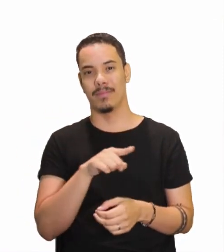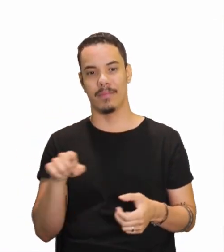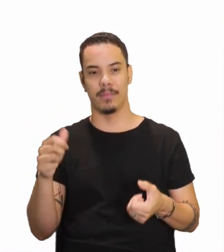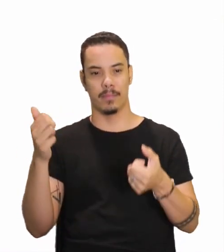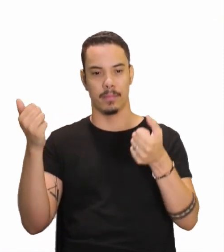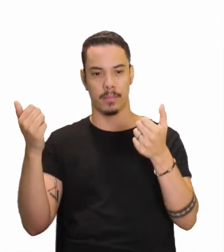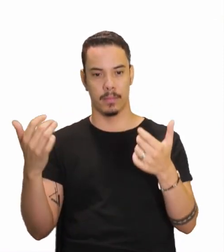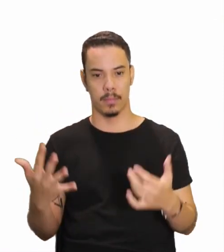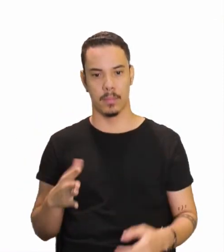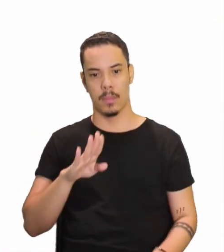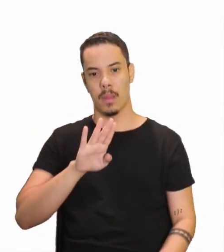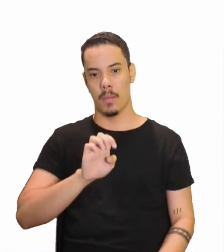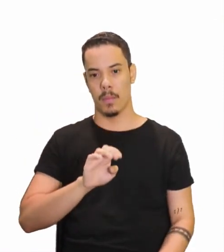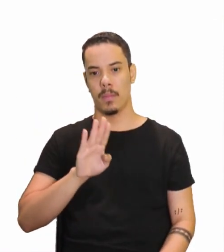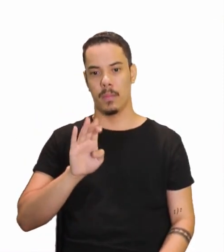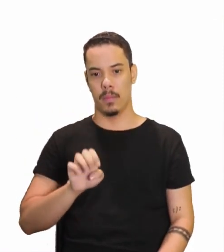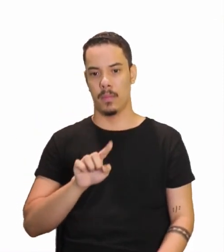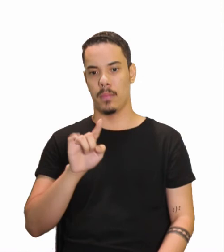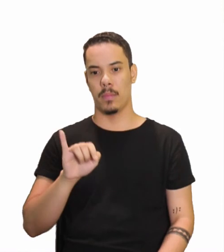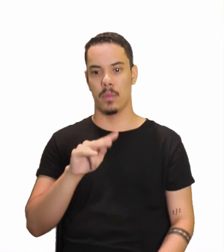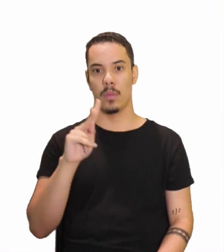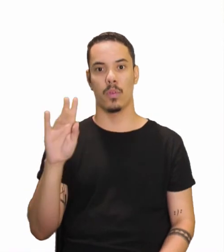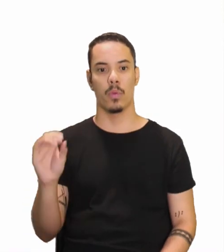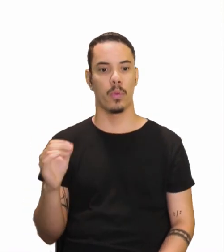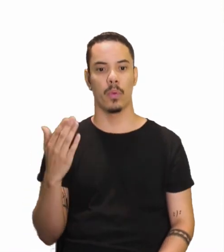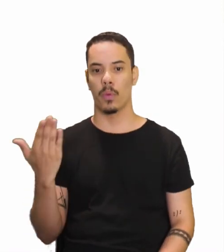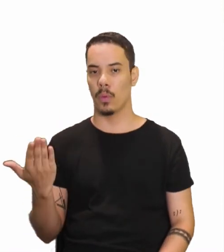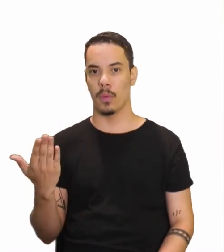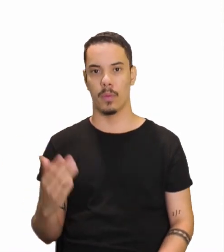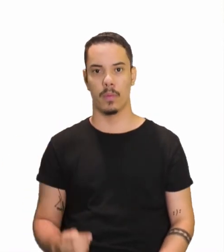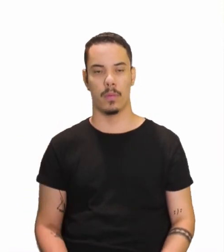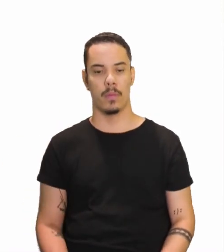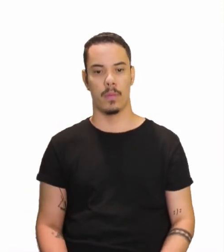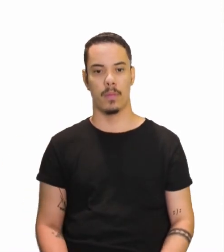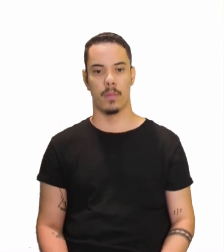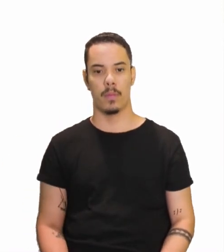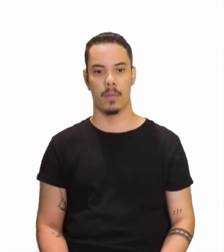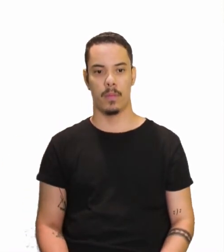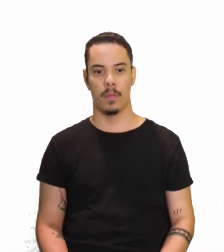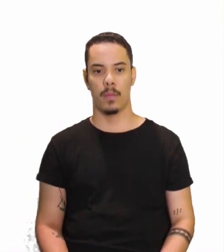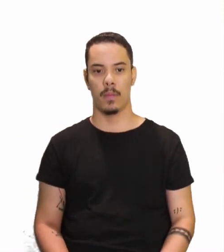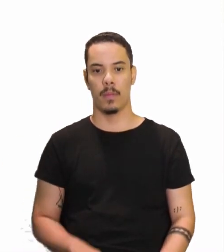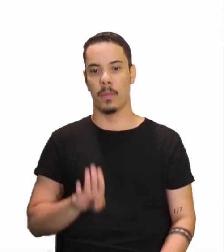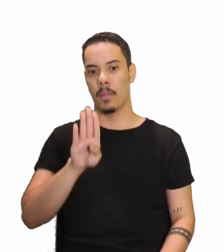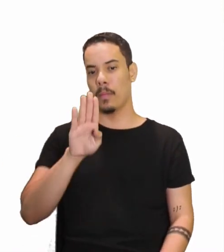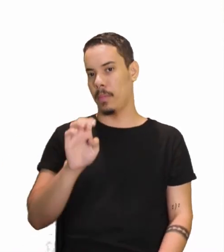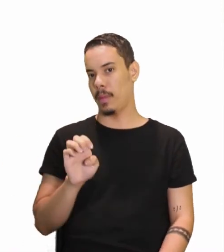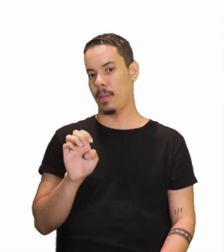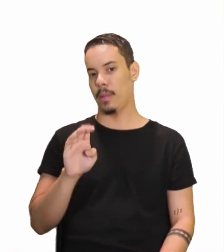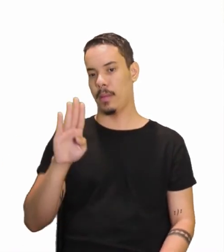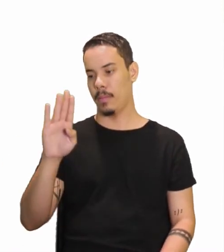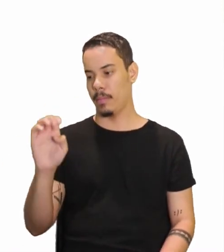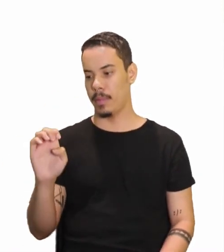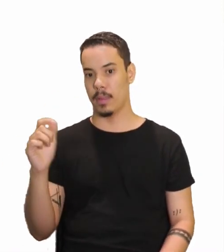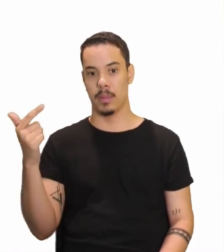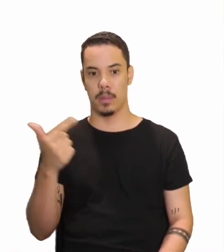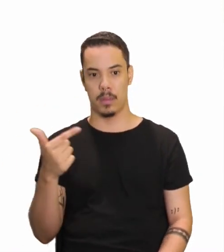palavra bebezinho, qual é a nossa subtônica? O B, o segundo B,